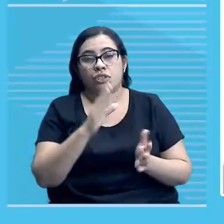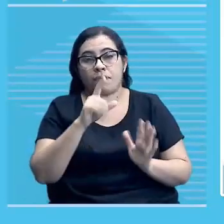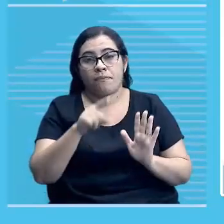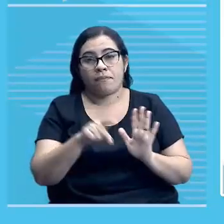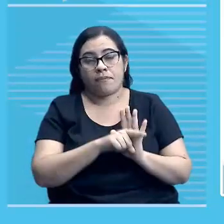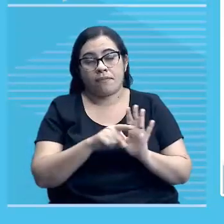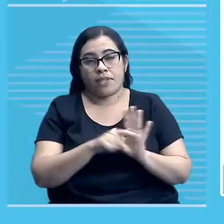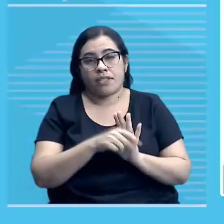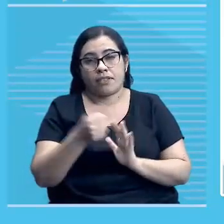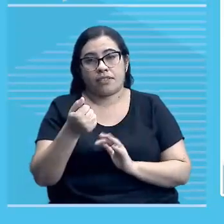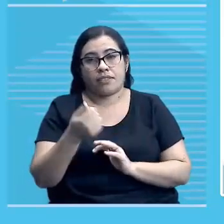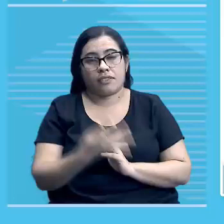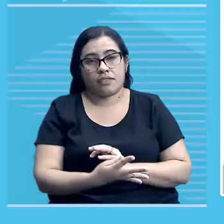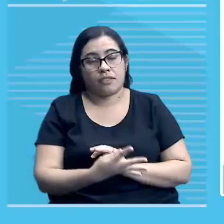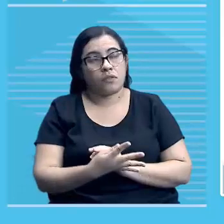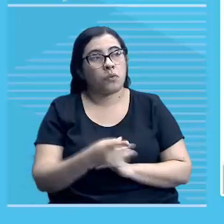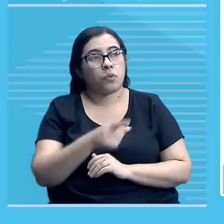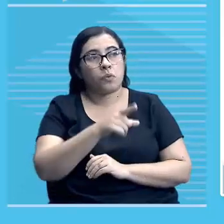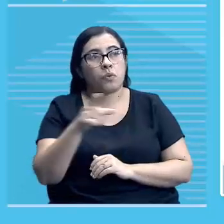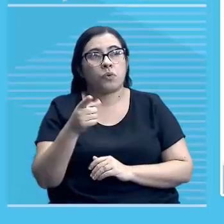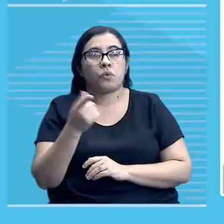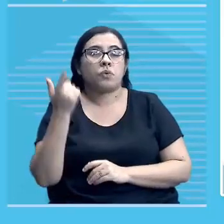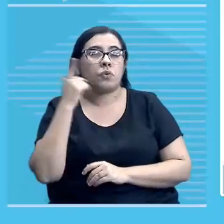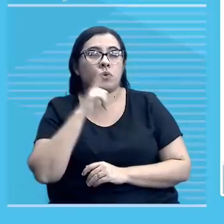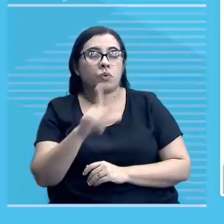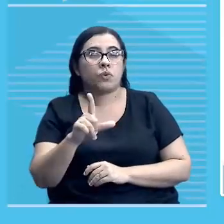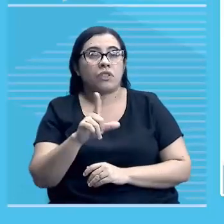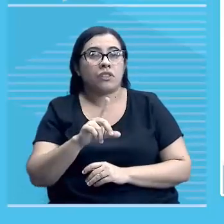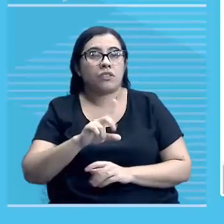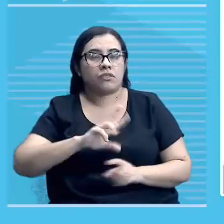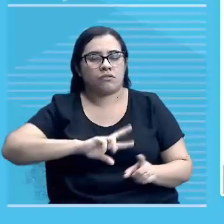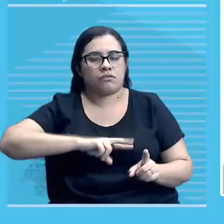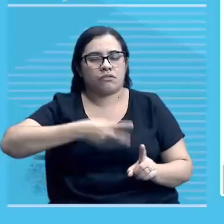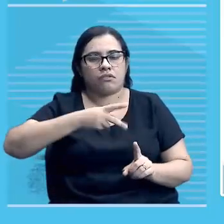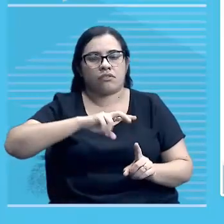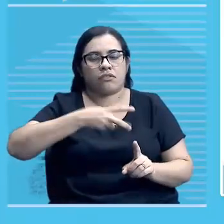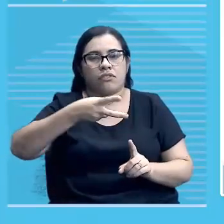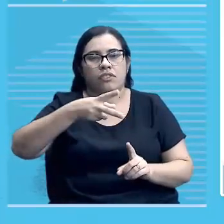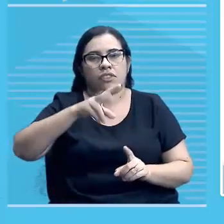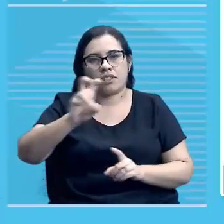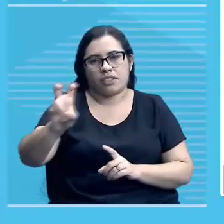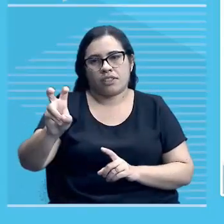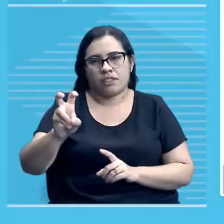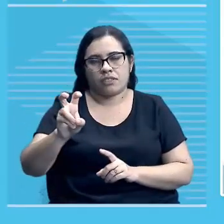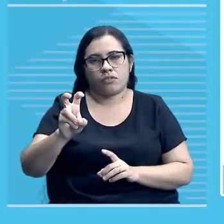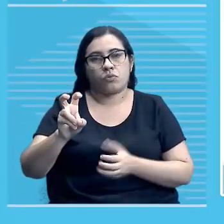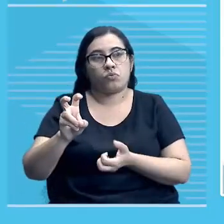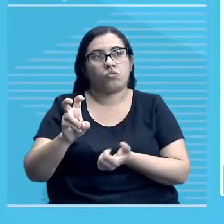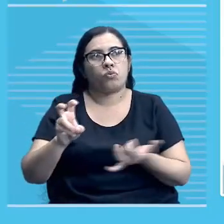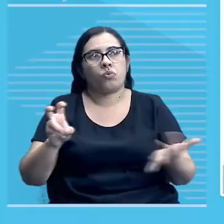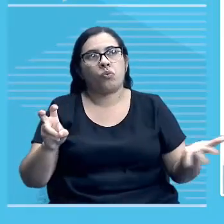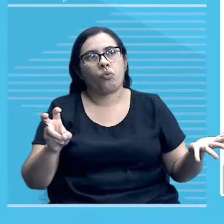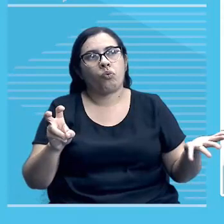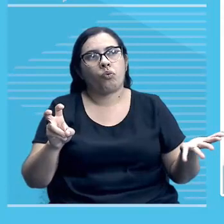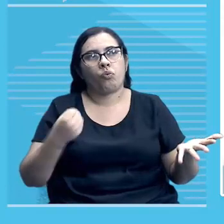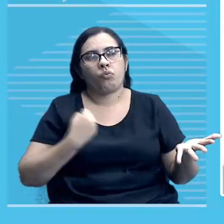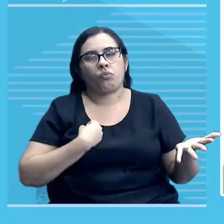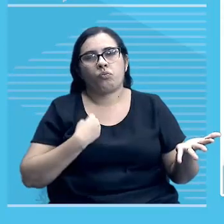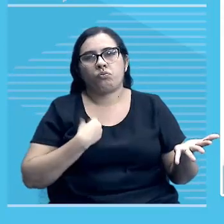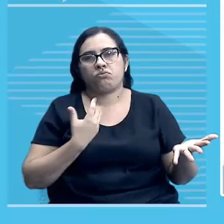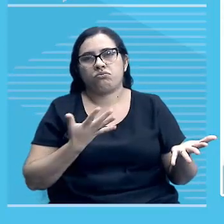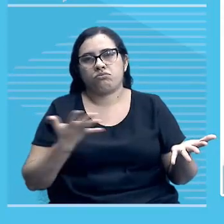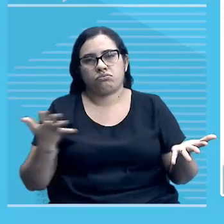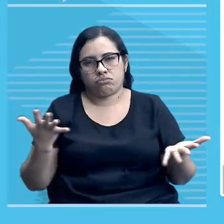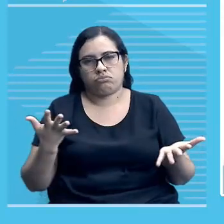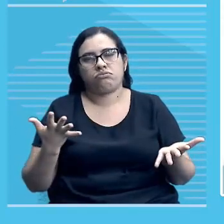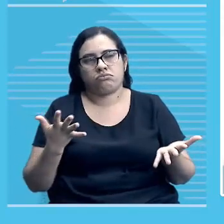14, você vai obter o quíntuplo do número x. Qual é esse número?